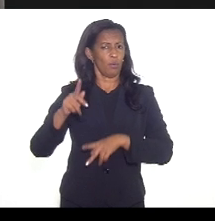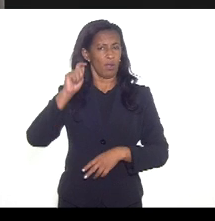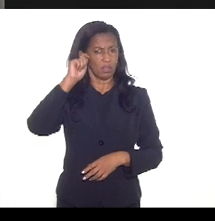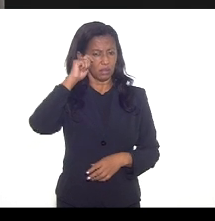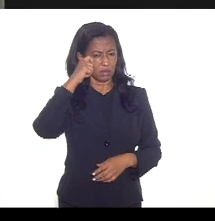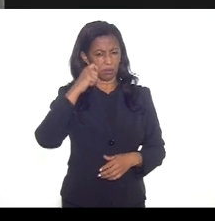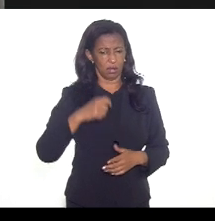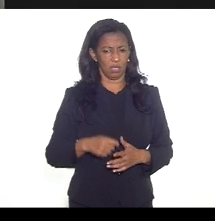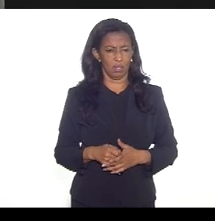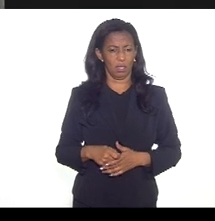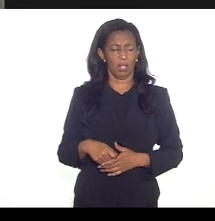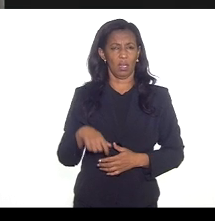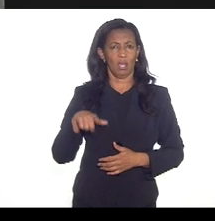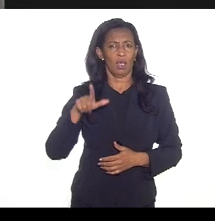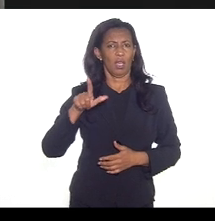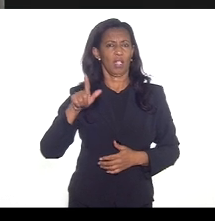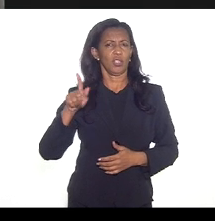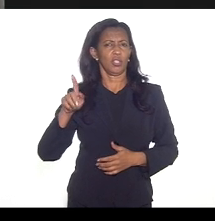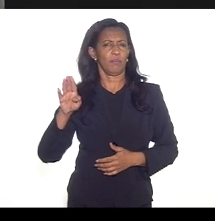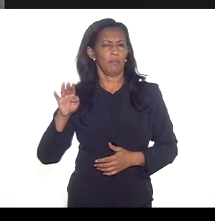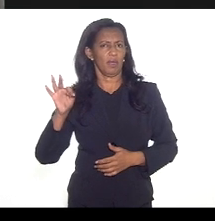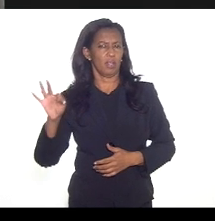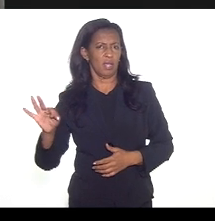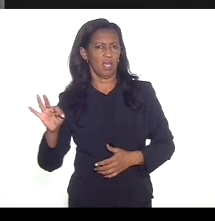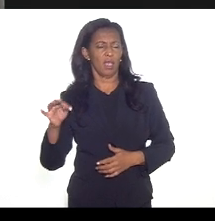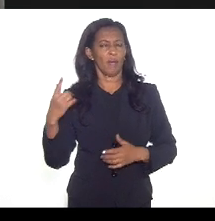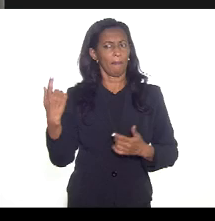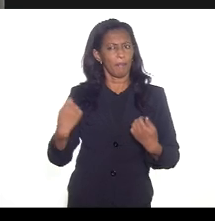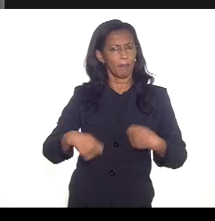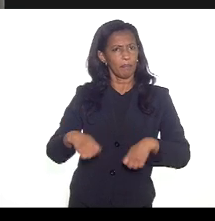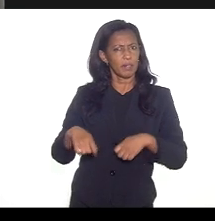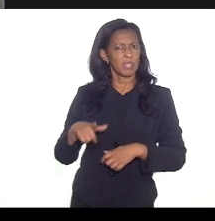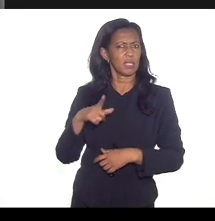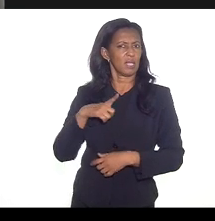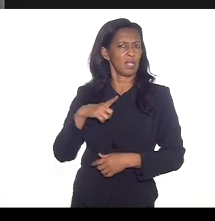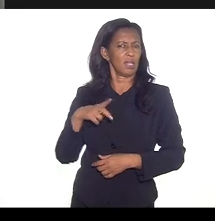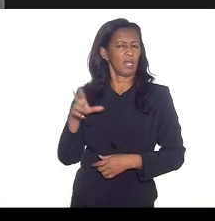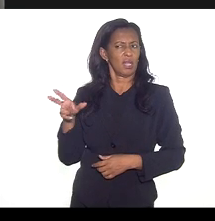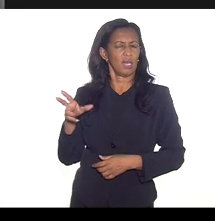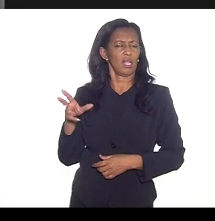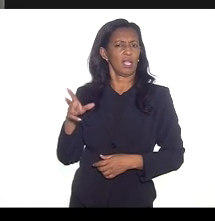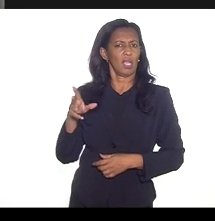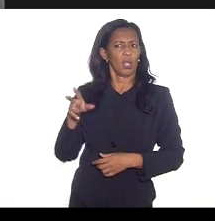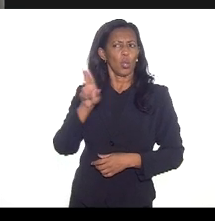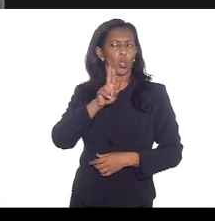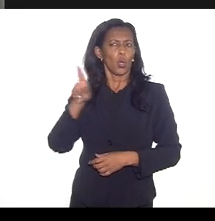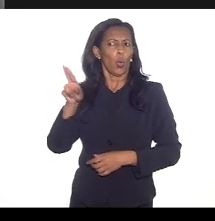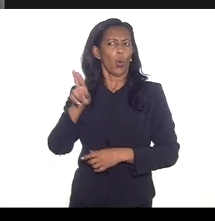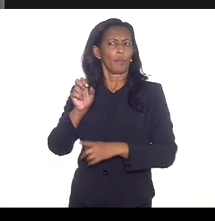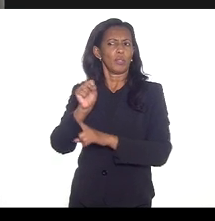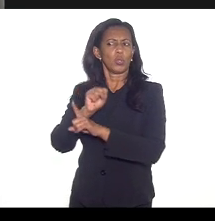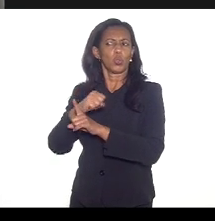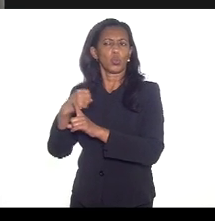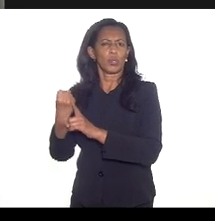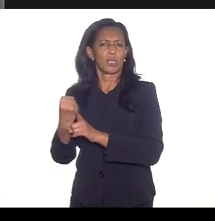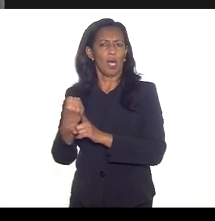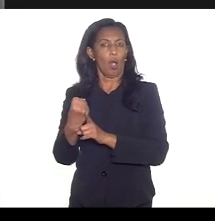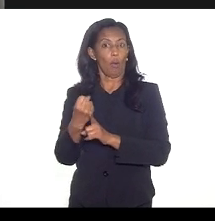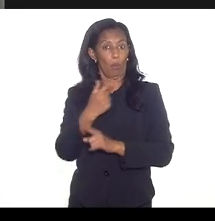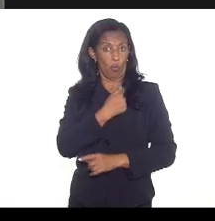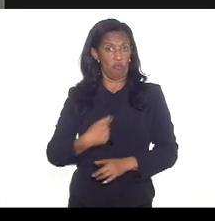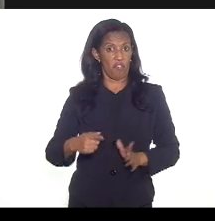população LGBT, das pessoas que se identificavam, que tinham os nomes sociais, mas foi vetado pelo